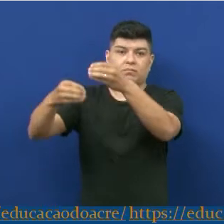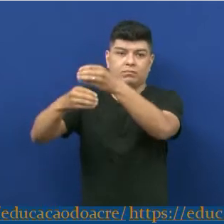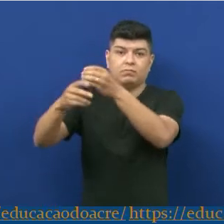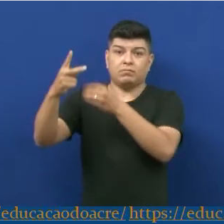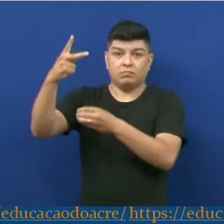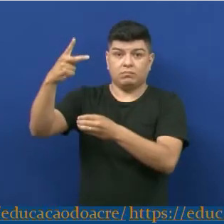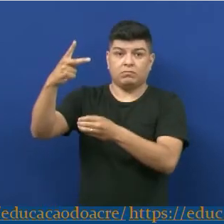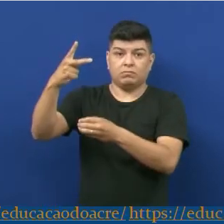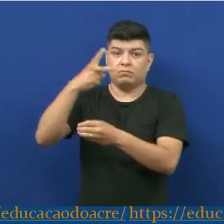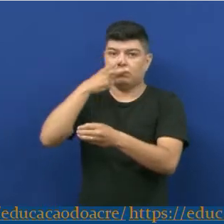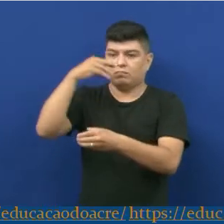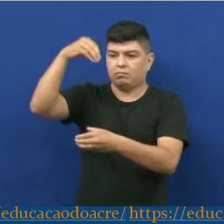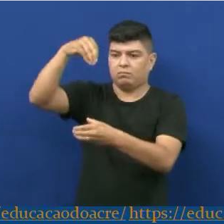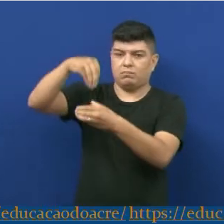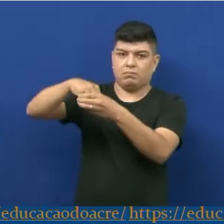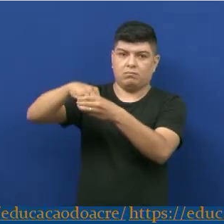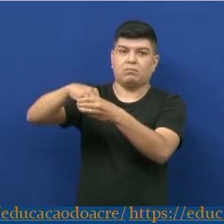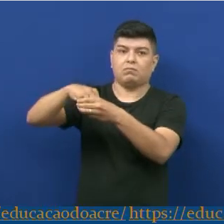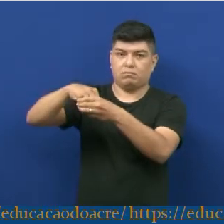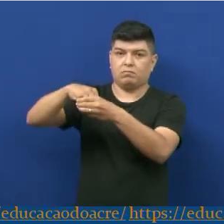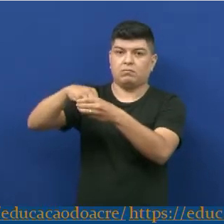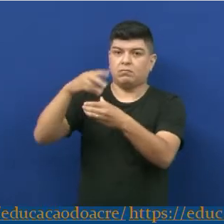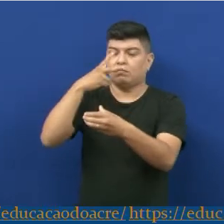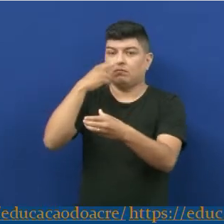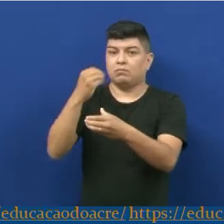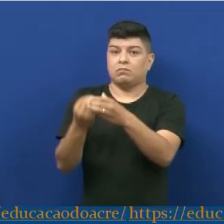deles ficarem emperrados,